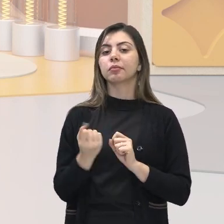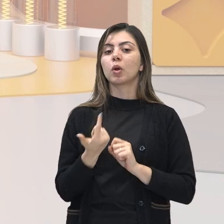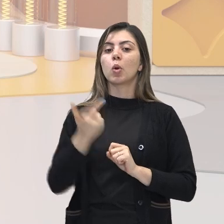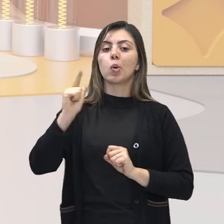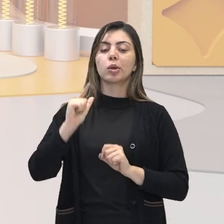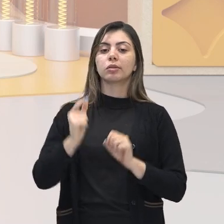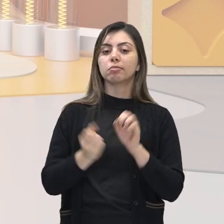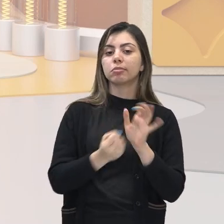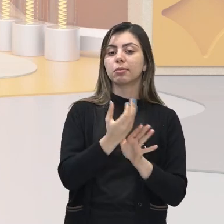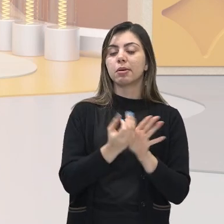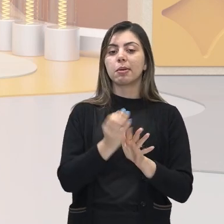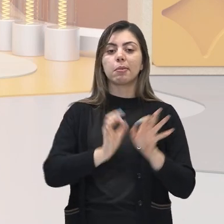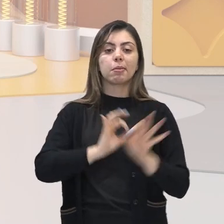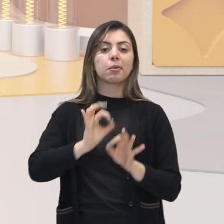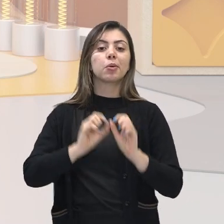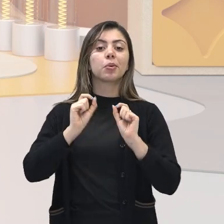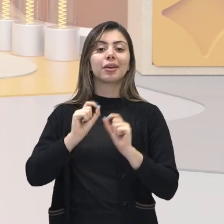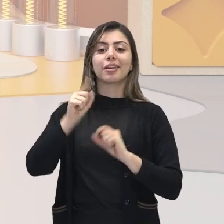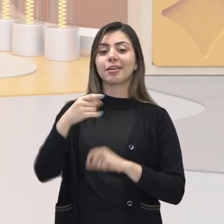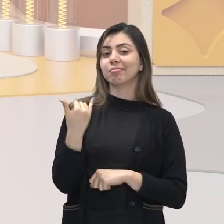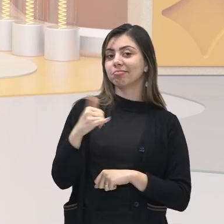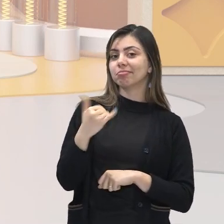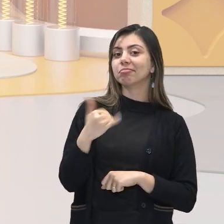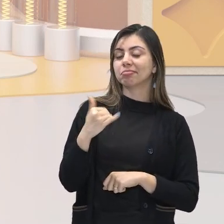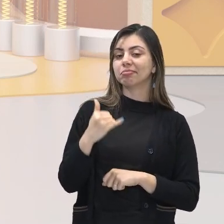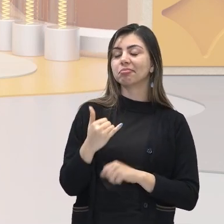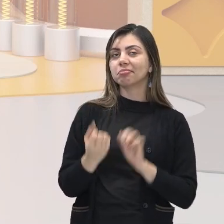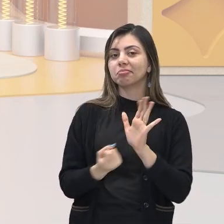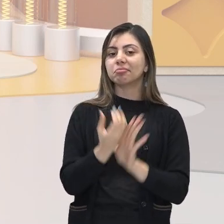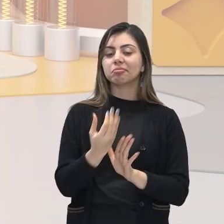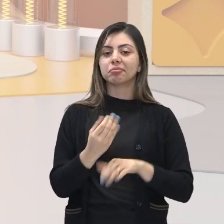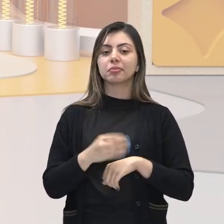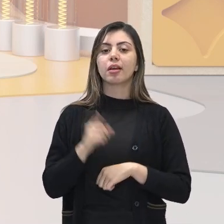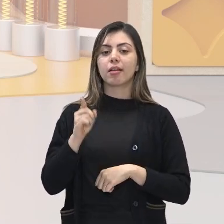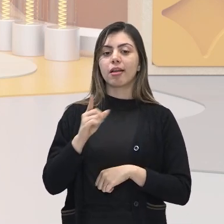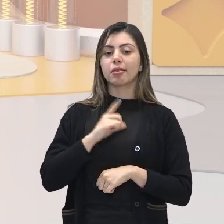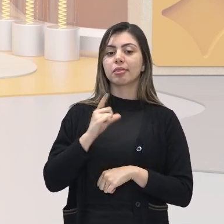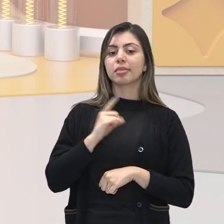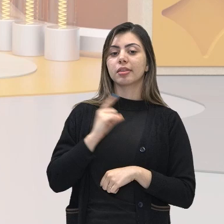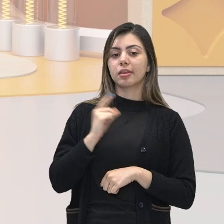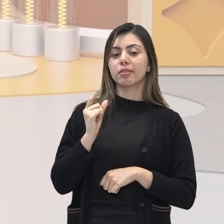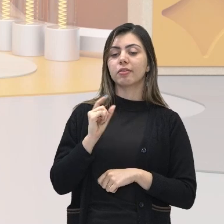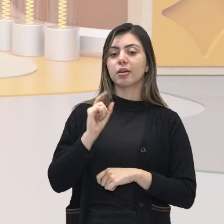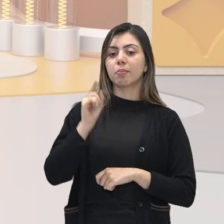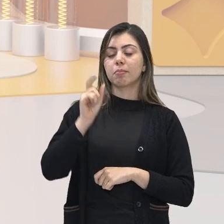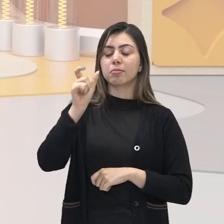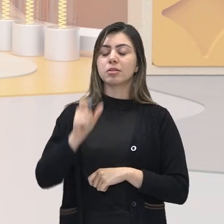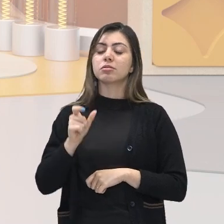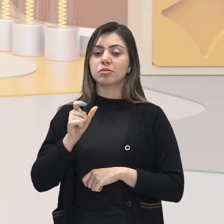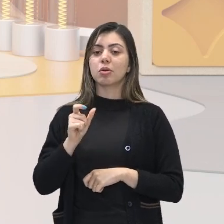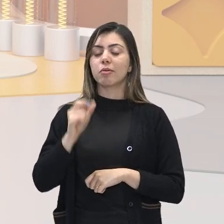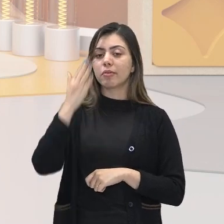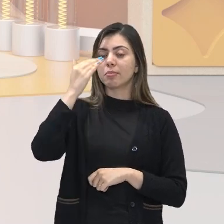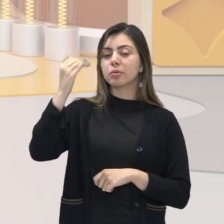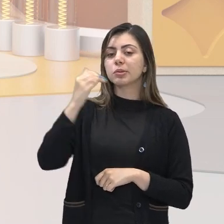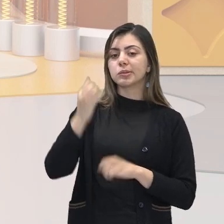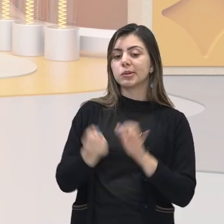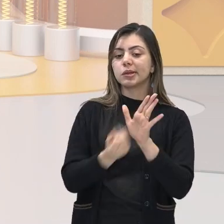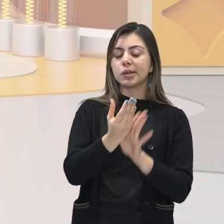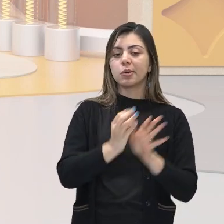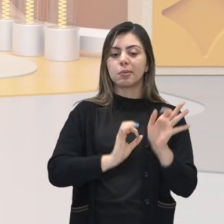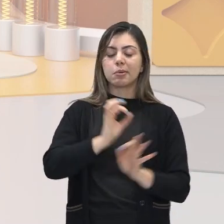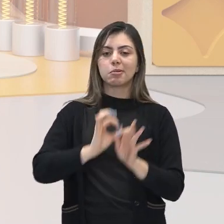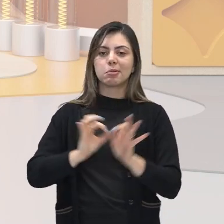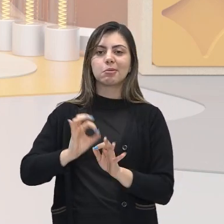o telefone. Foi inventado o telefone por William Graham Bell, né? Que é um dos grandes nomes dessa questão da